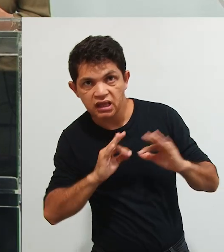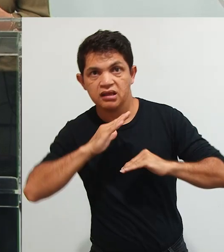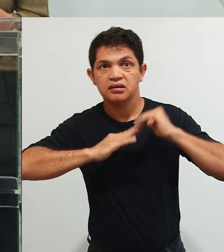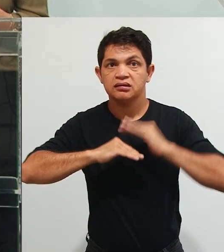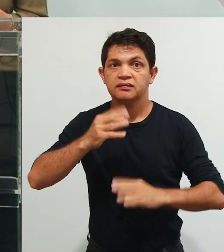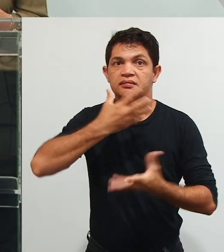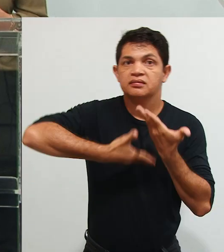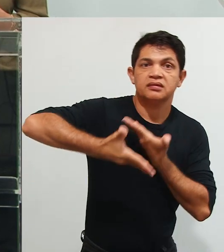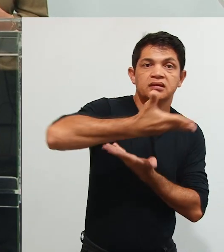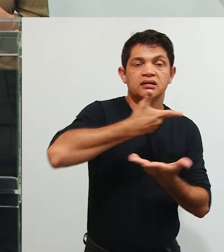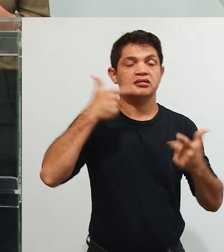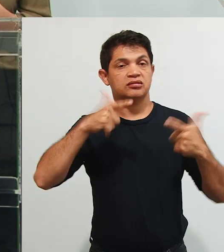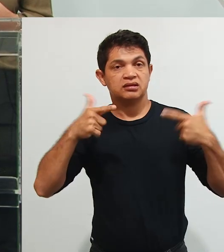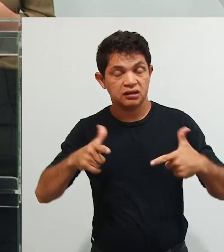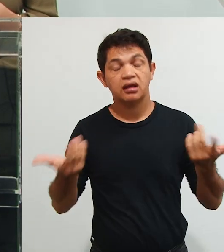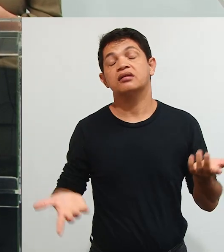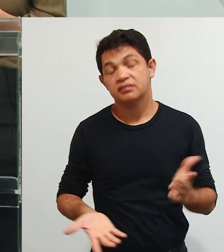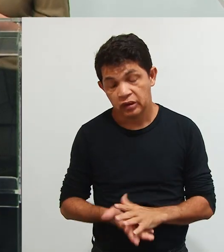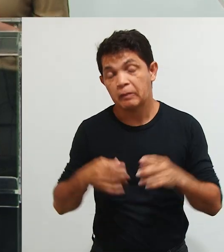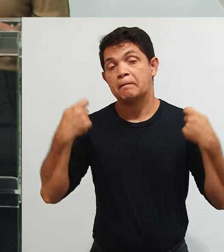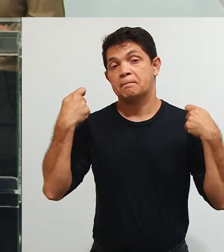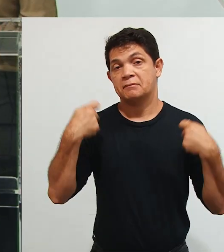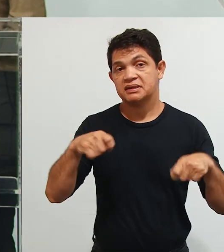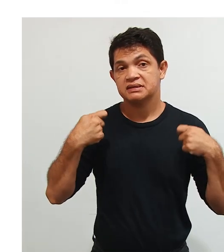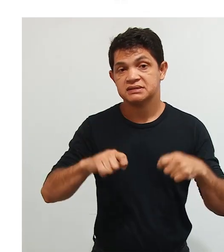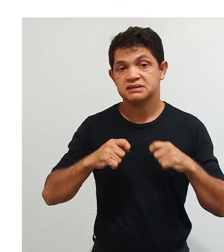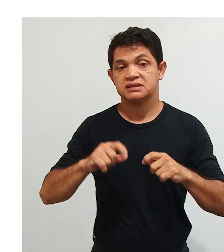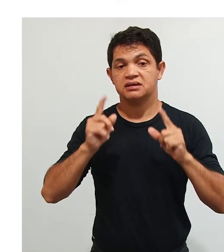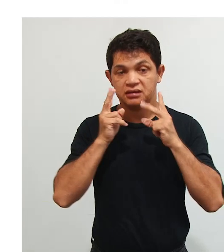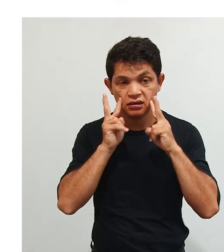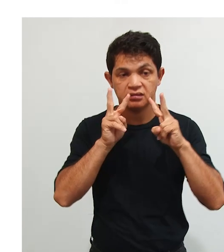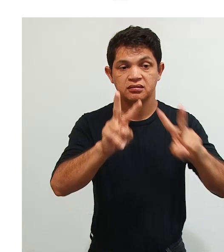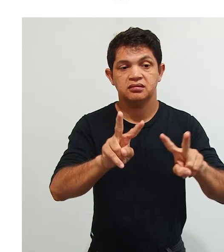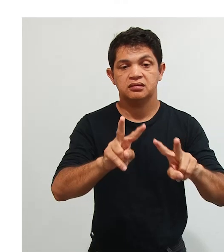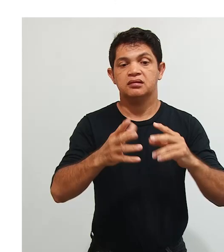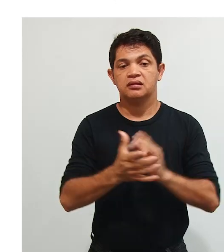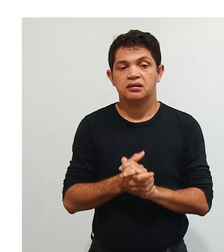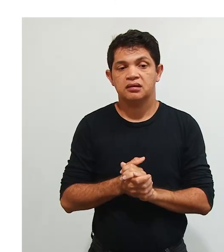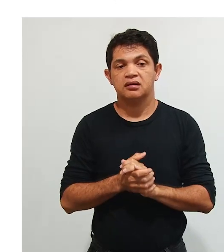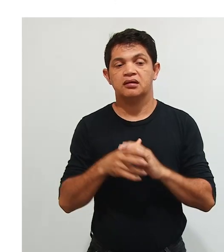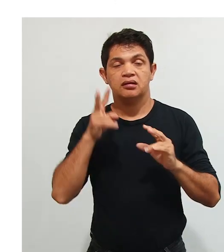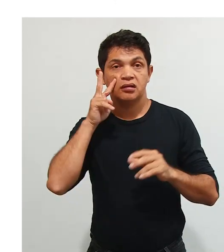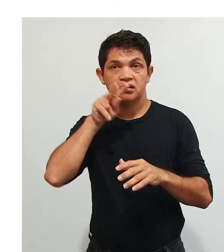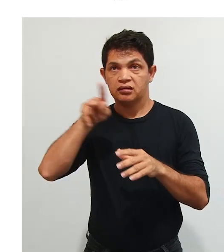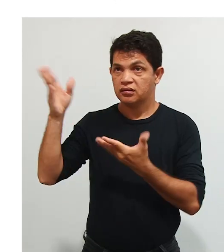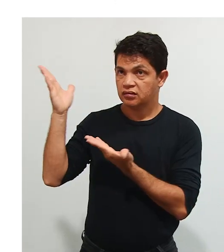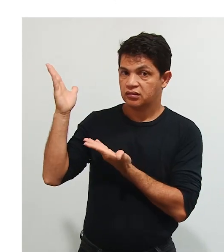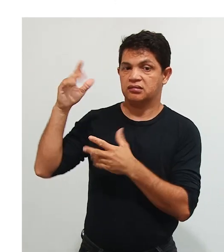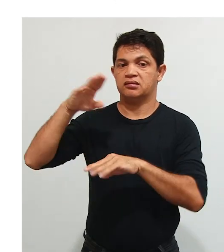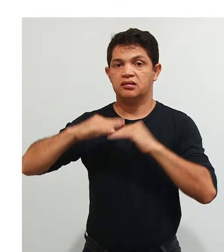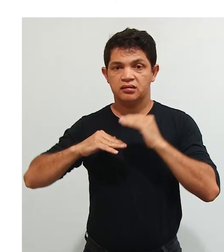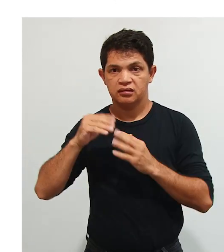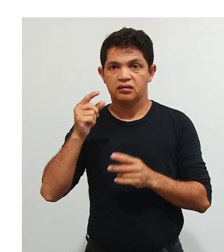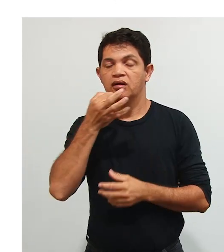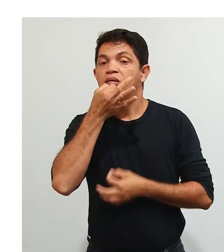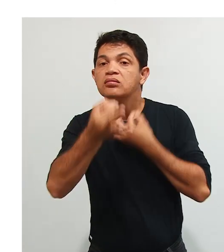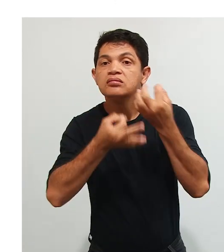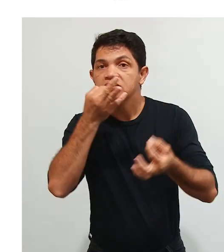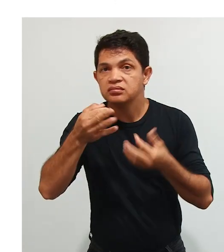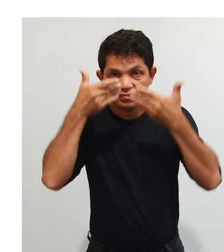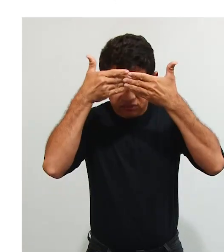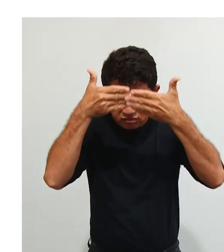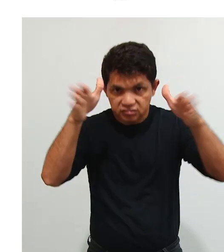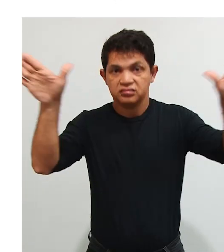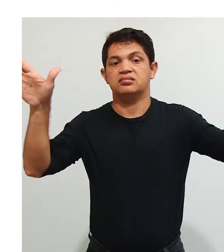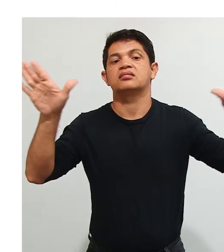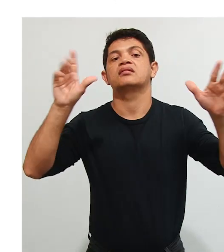opinião para nós mesmos, né? E voltando aqui para o slide, quando alguma pessoa também está se abrindo,